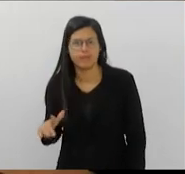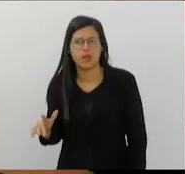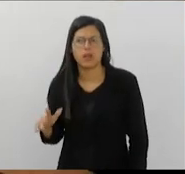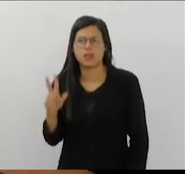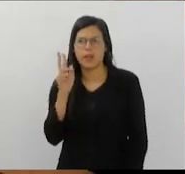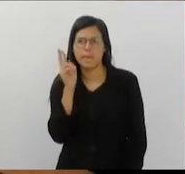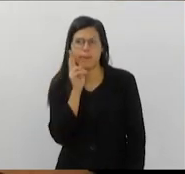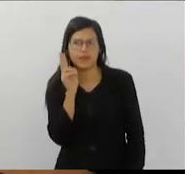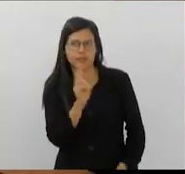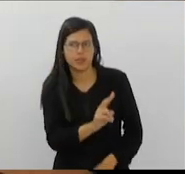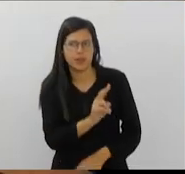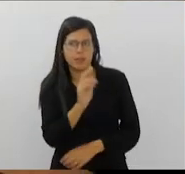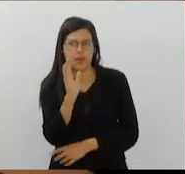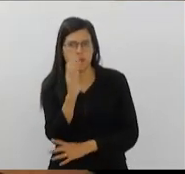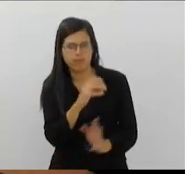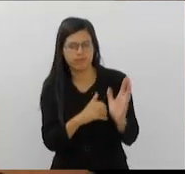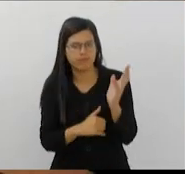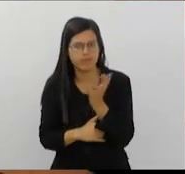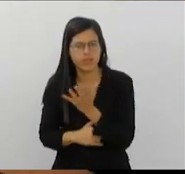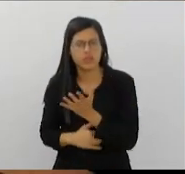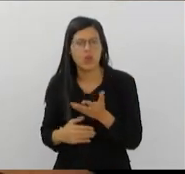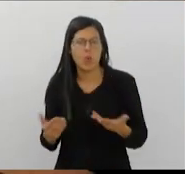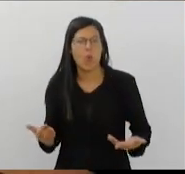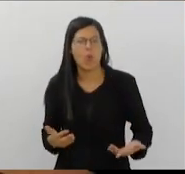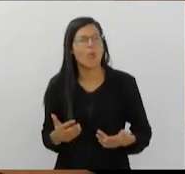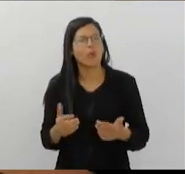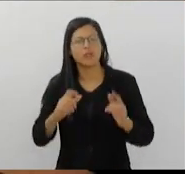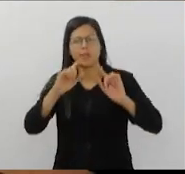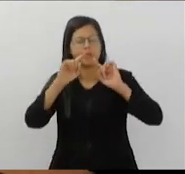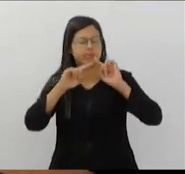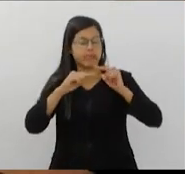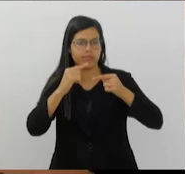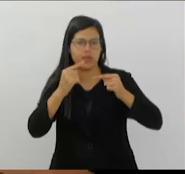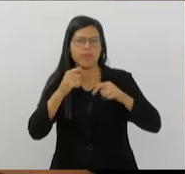plantinhas lá, aquele espacinho, hoje virar o espaço que tem hoje.